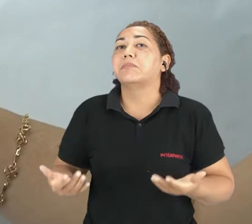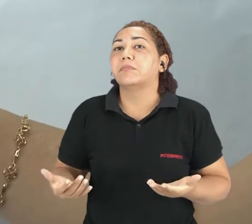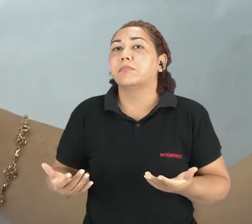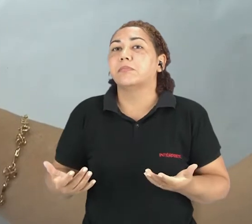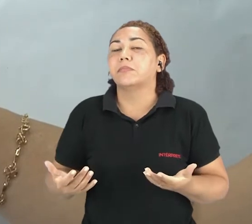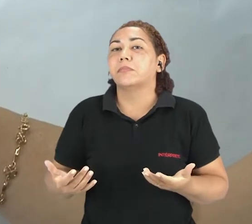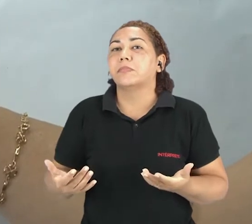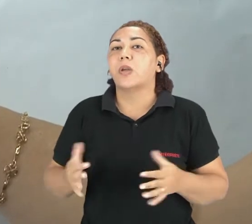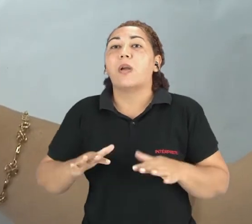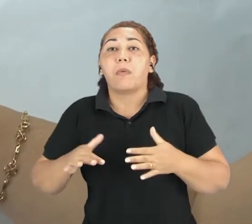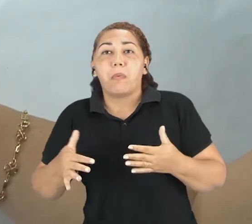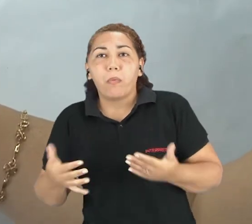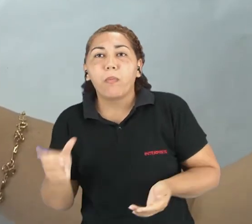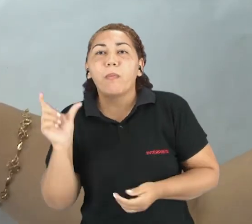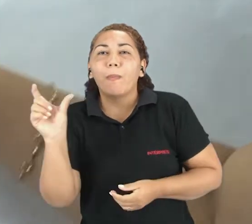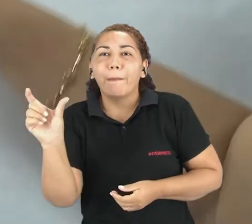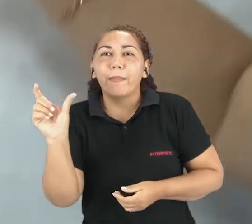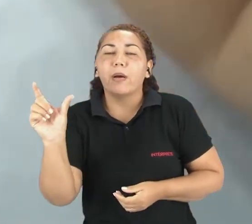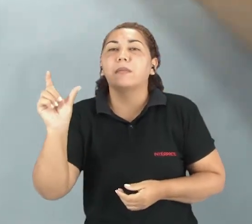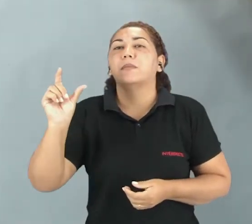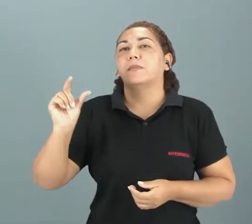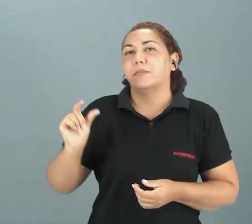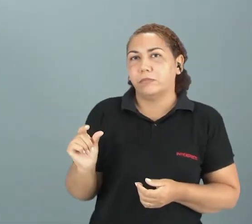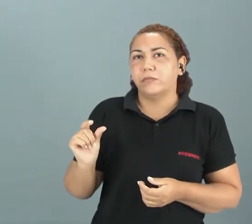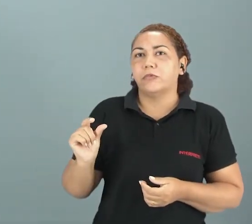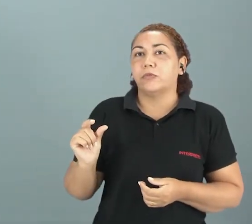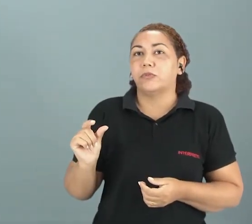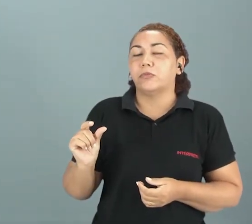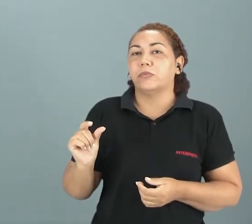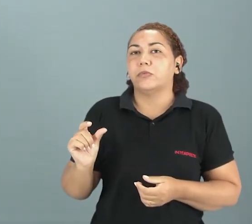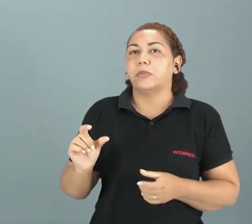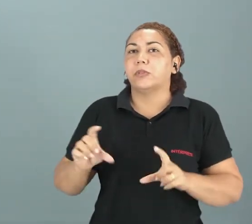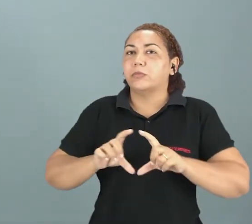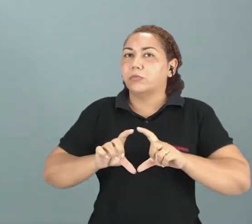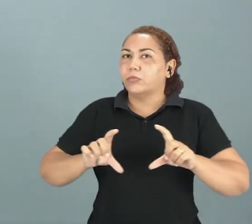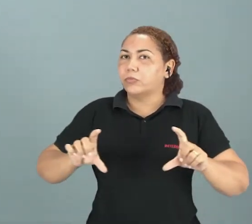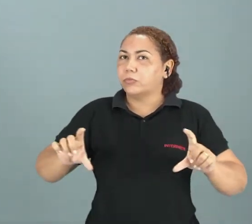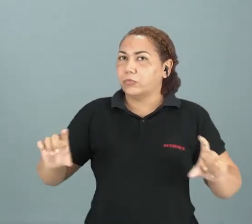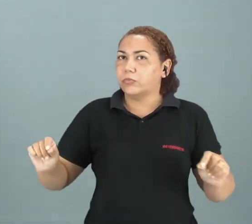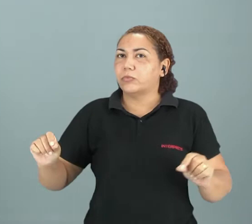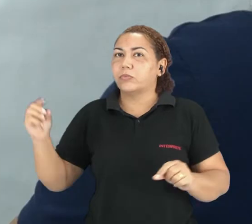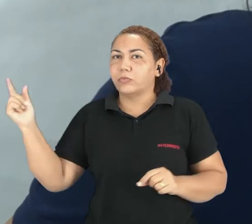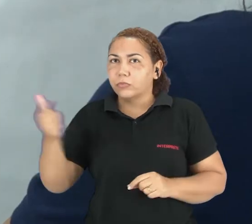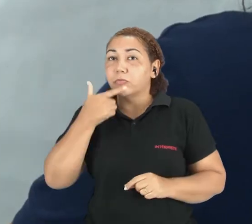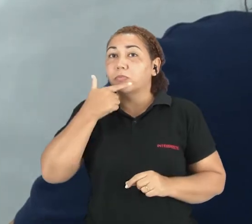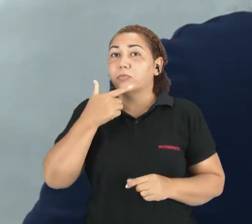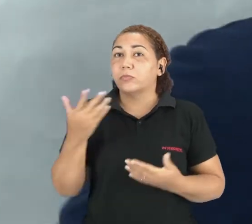no diminutivo? Isso de acordo com a charge. Ó. Qual é?